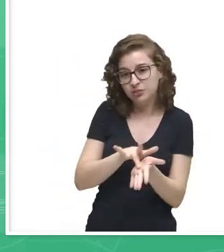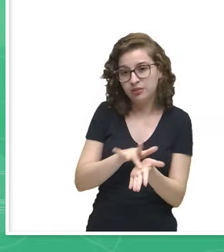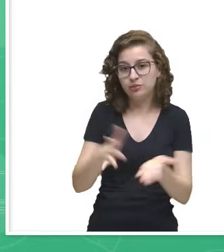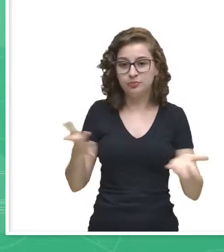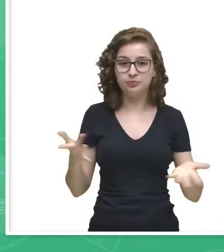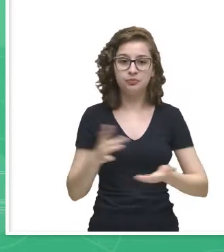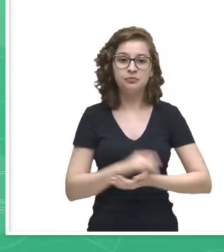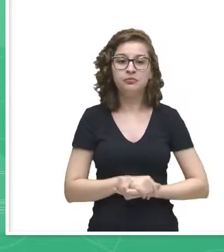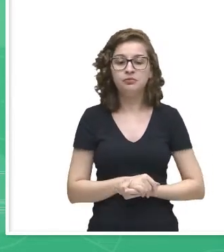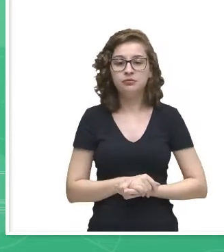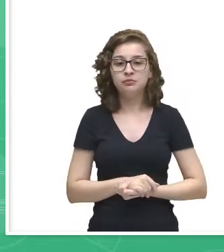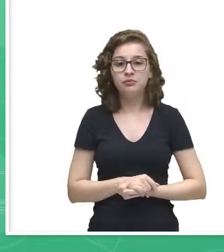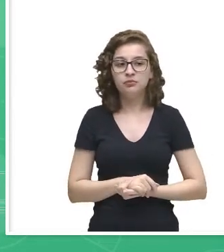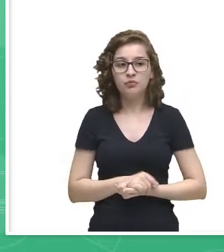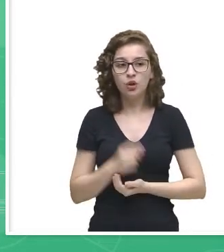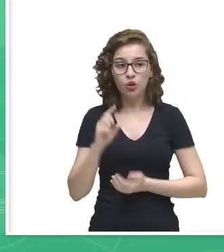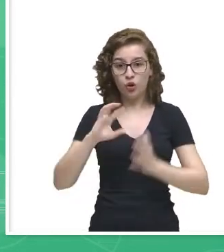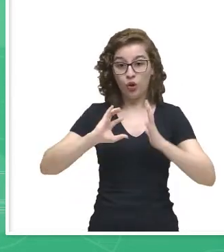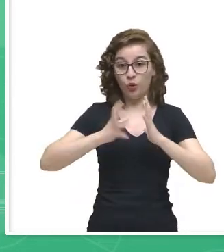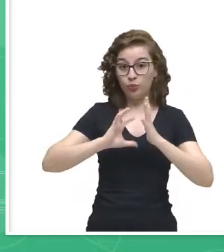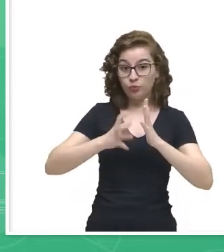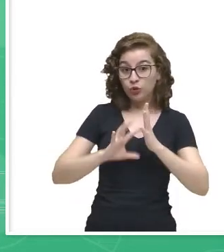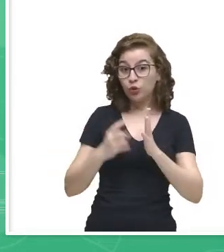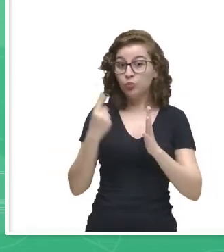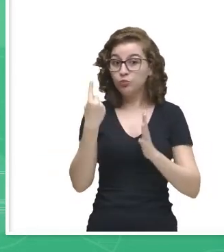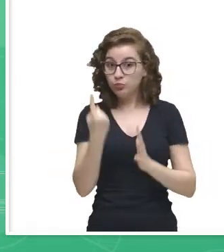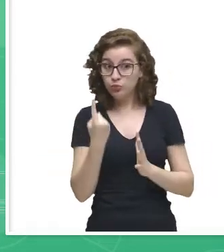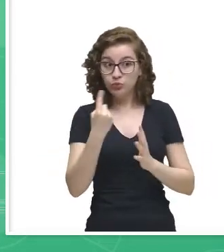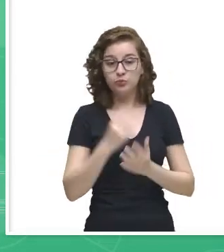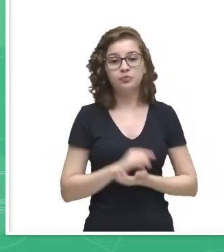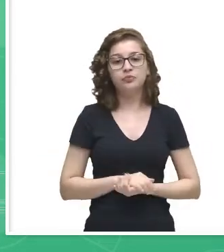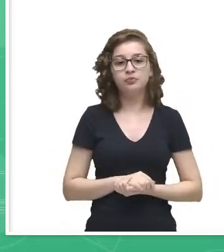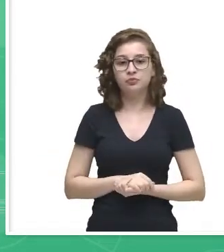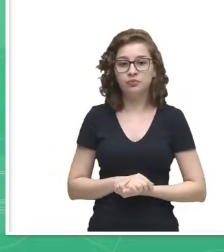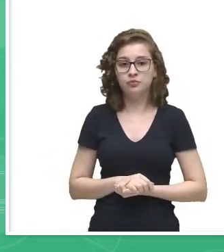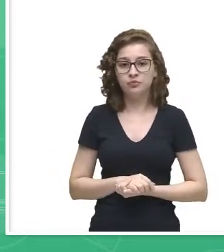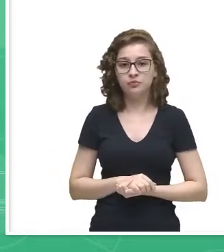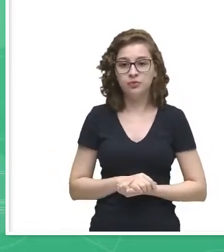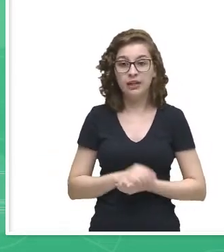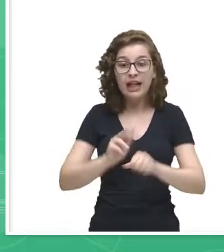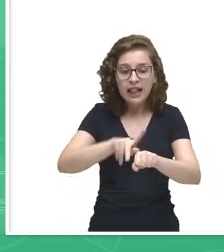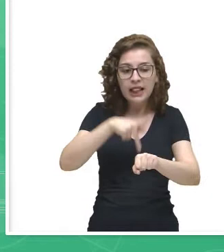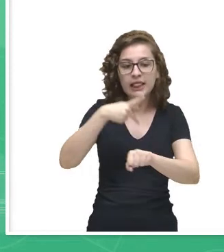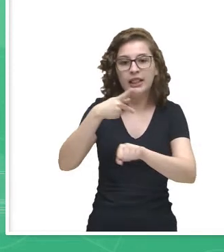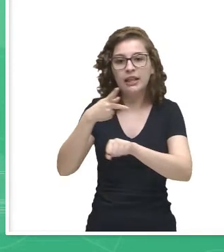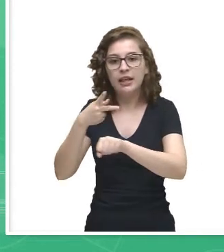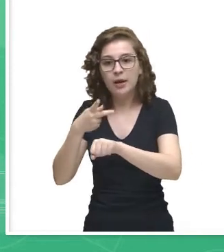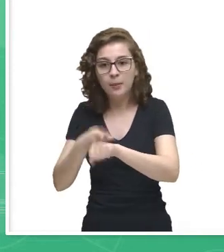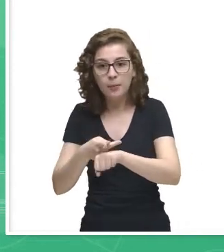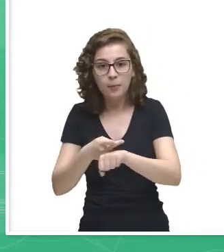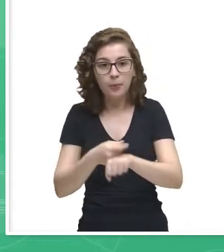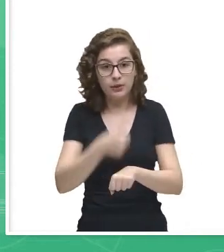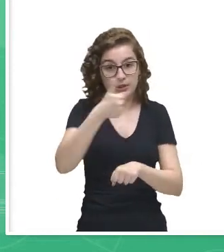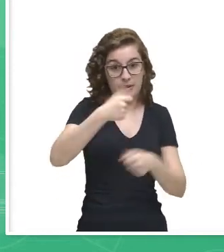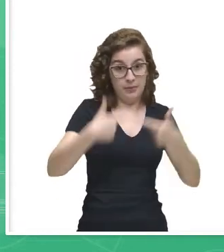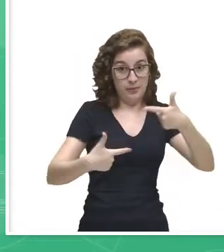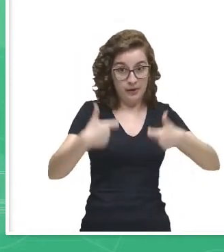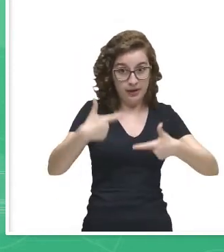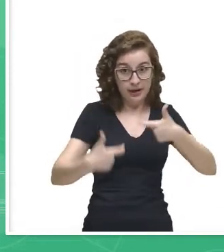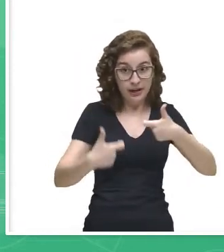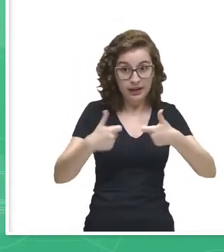e principalmente aqui, que é um contexto pós-Primeira Guerra Mundial e pré-Segunda Guerra Mundial, os ideais